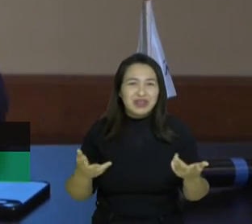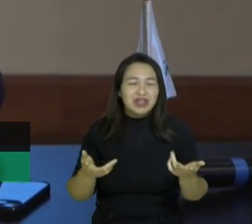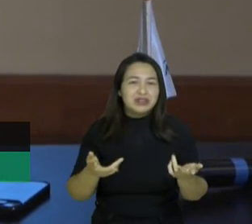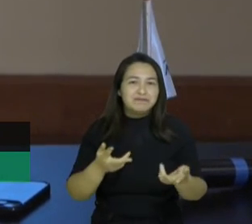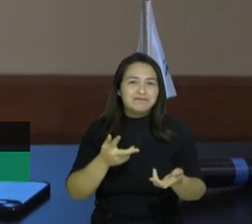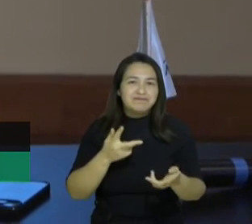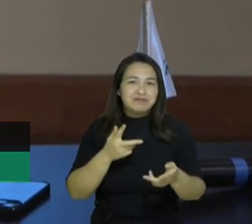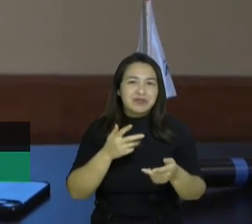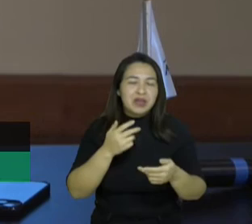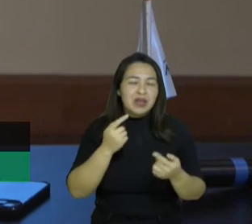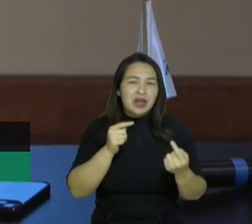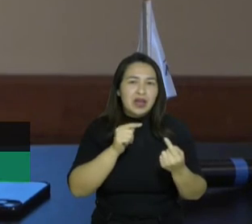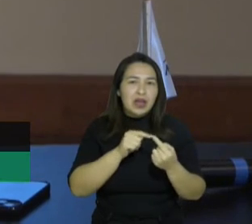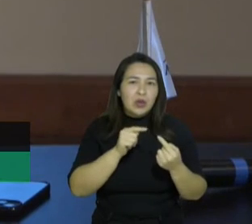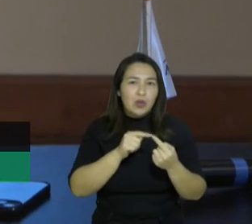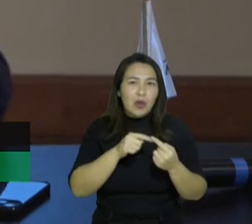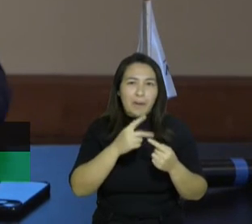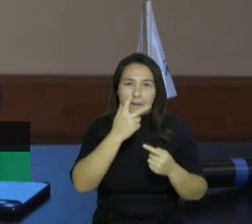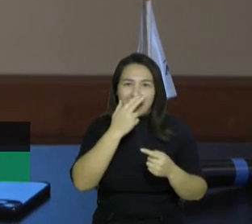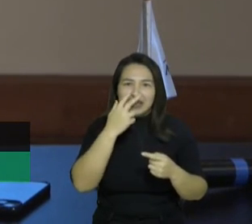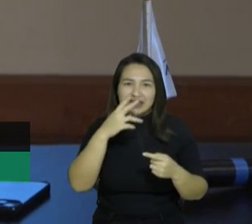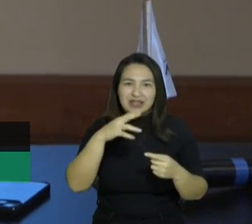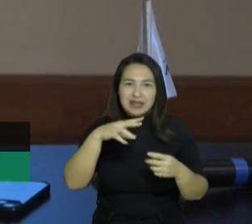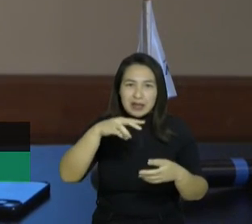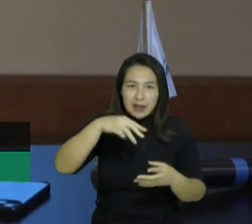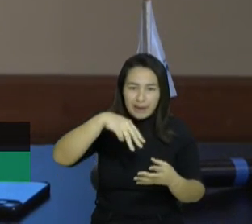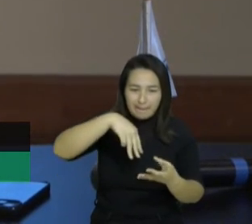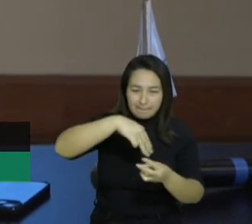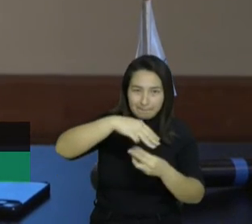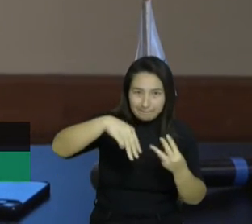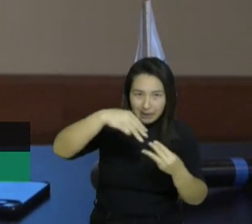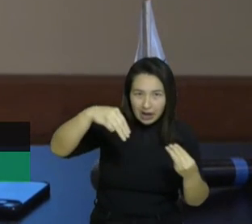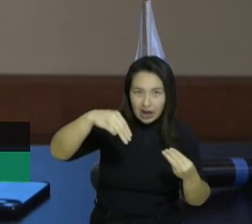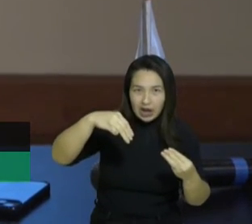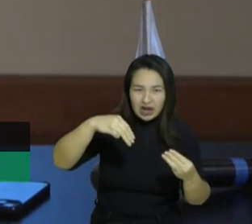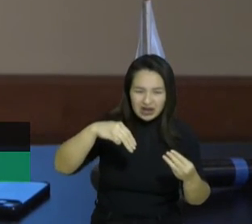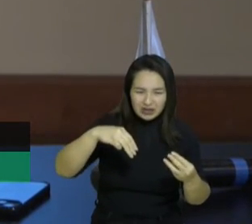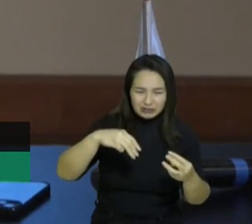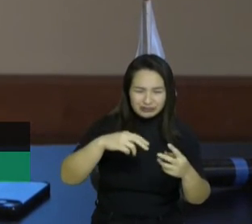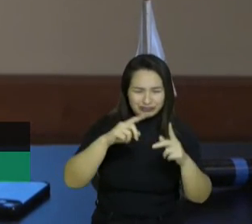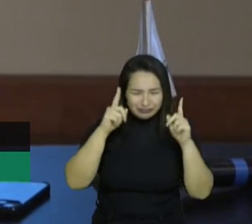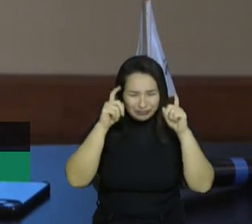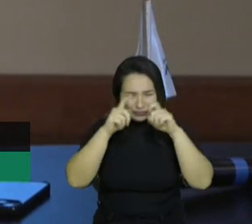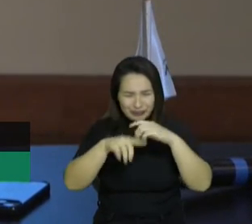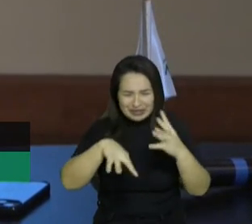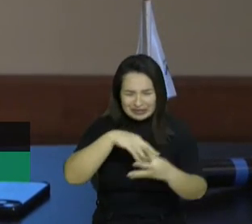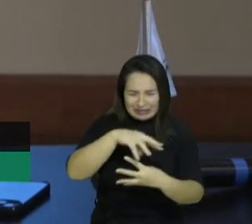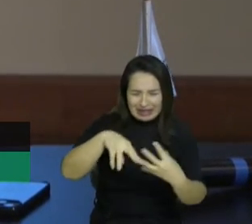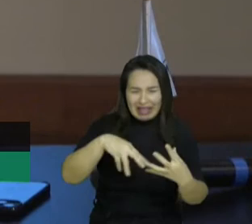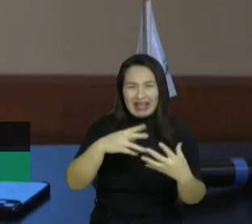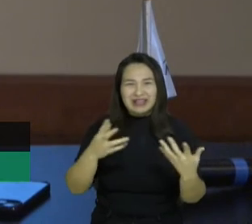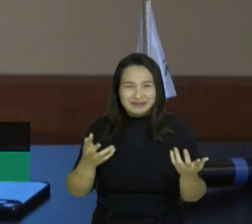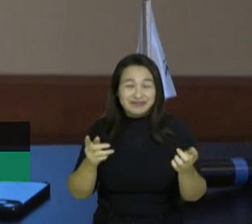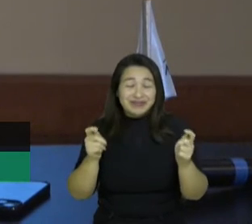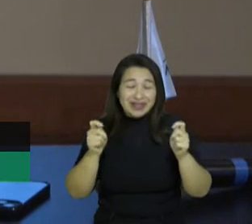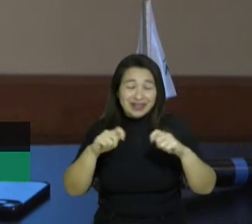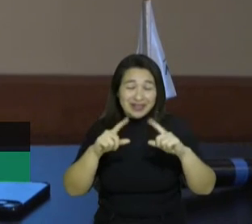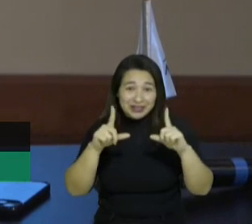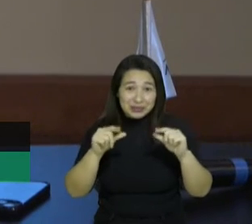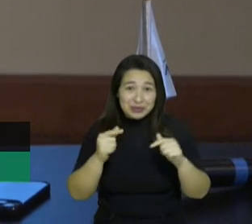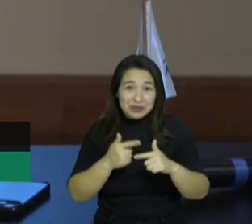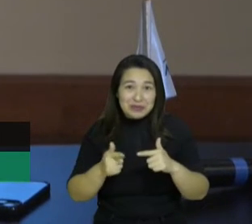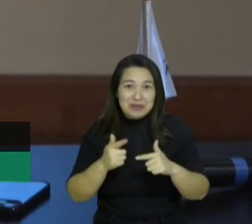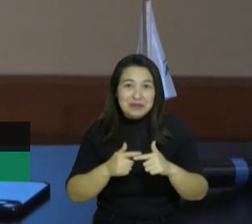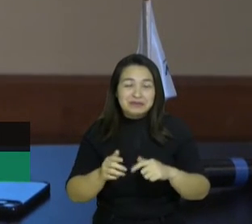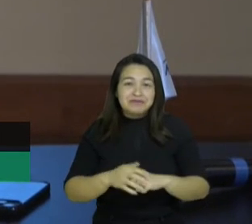BO né uma tigela de espaguetes você tem vários acordos muit muitas regras e se leva o curso de transação sobretudo para as pequenas e médias que não podem contratar